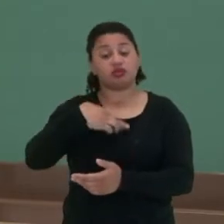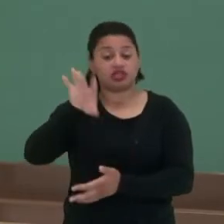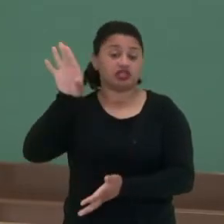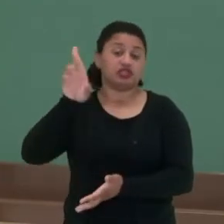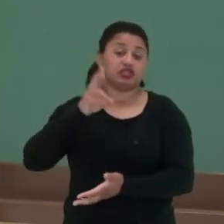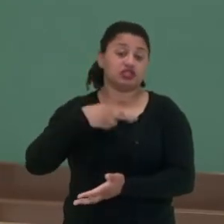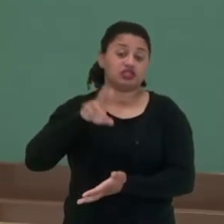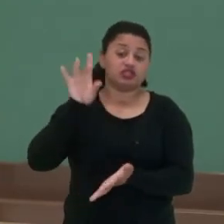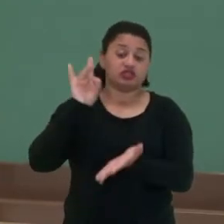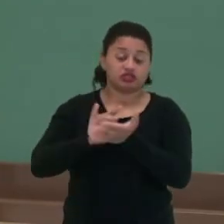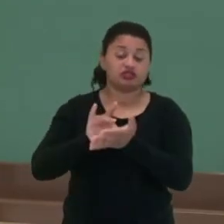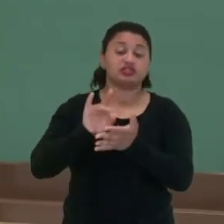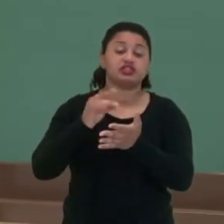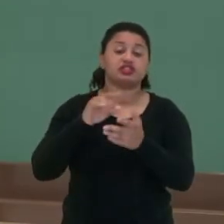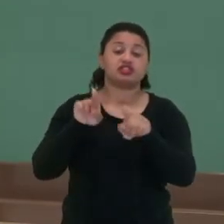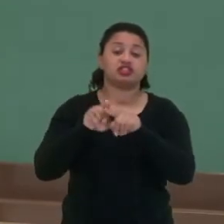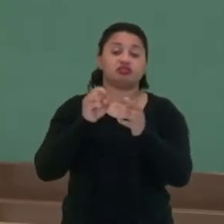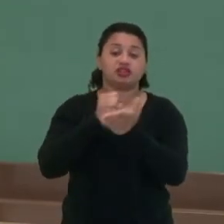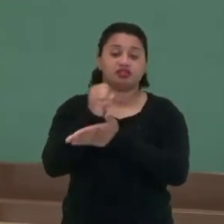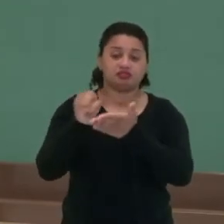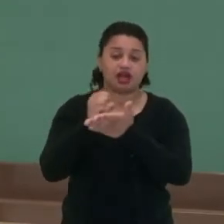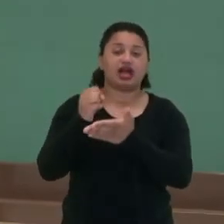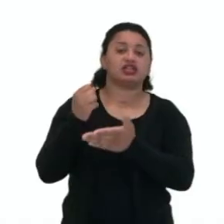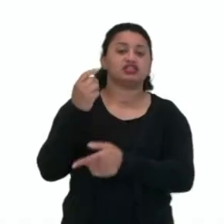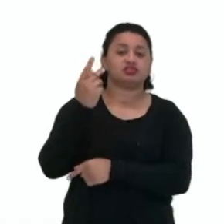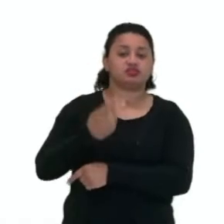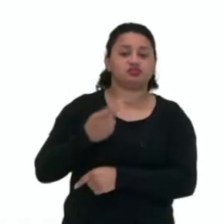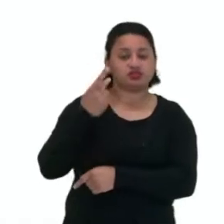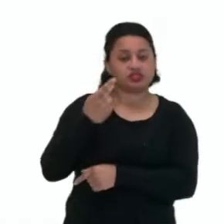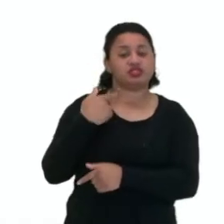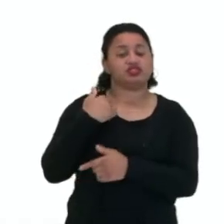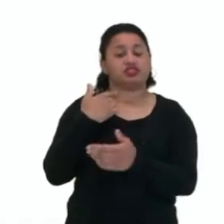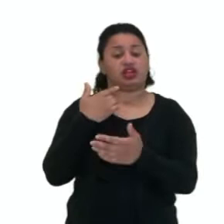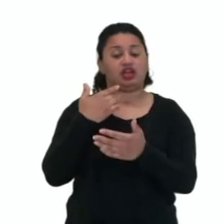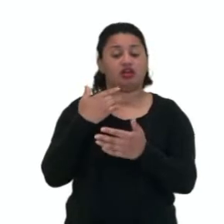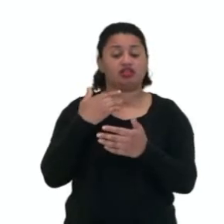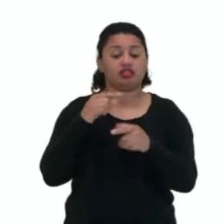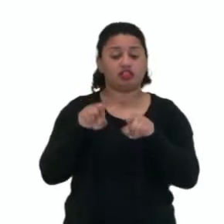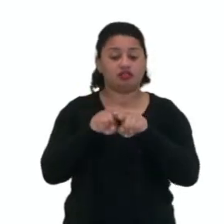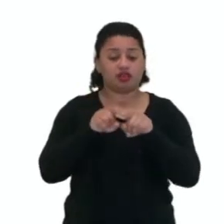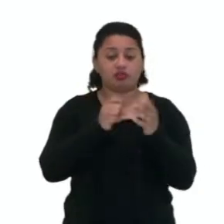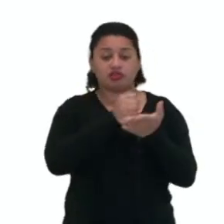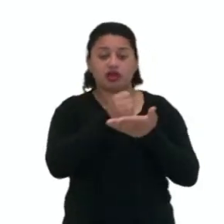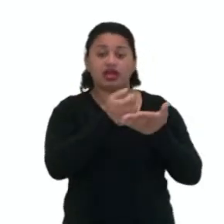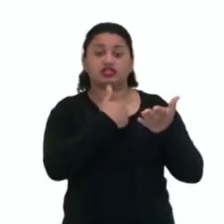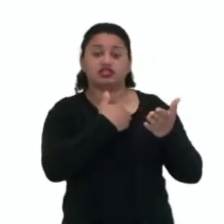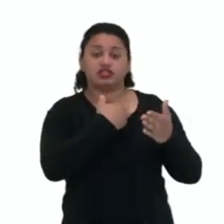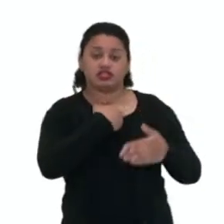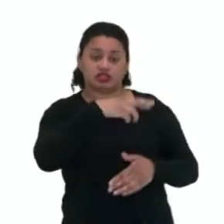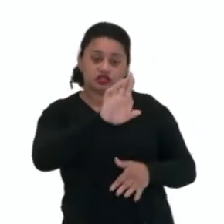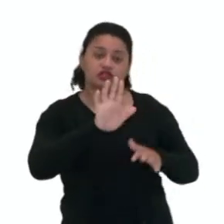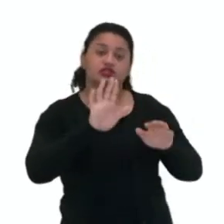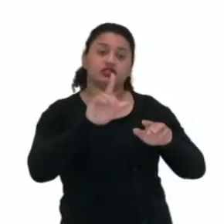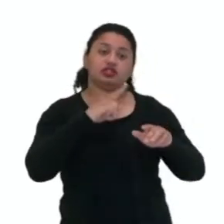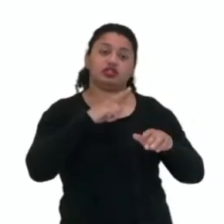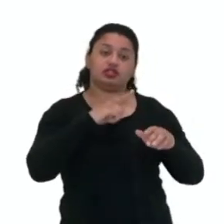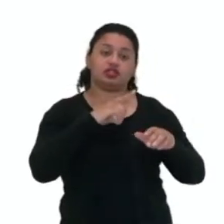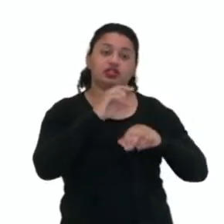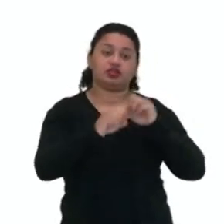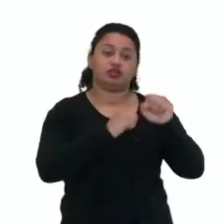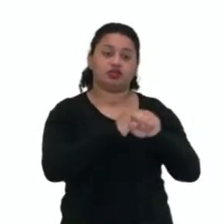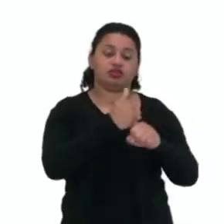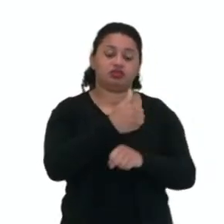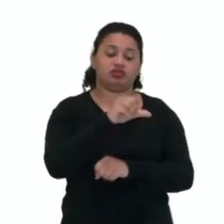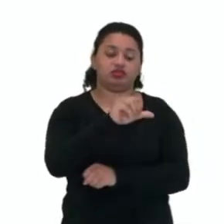decisões políticas em preceitos religiosos. Aí nós temos aqui, ó, em 1921, entre 1921